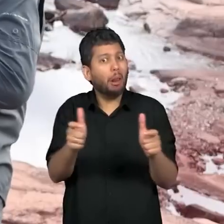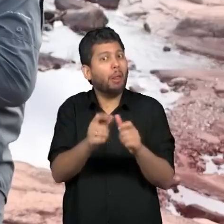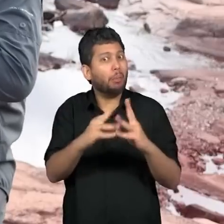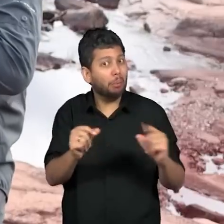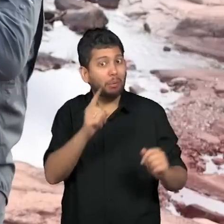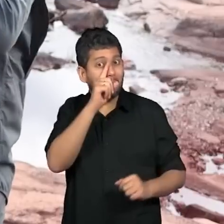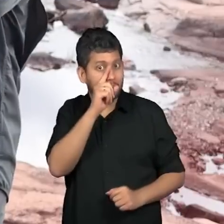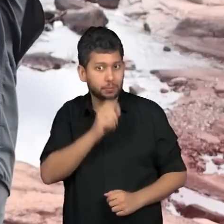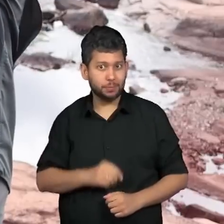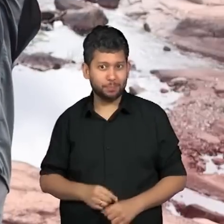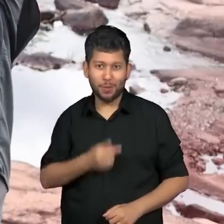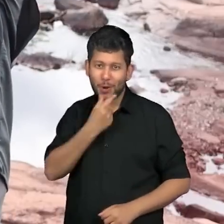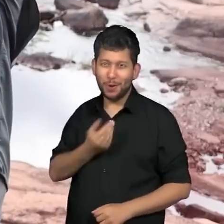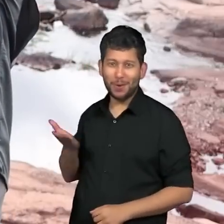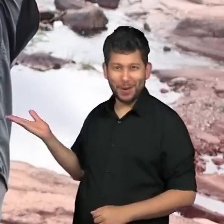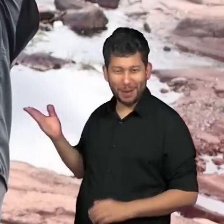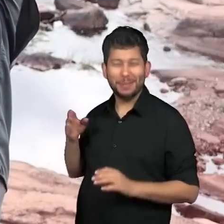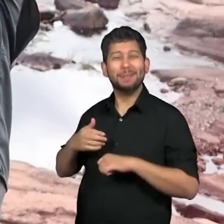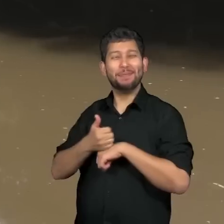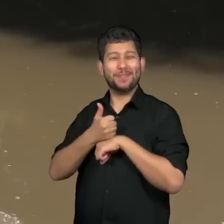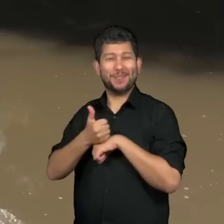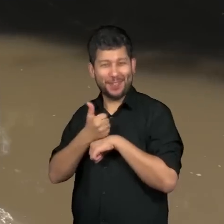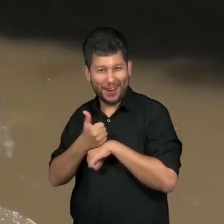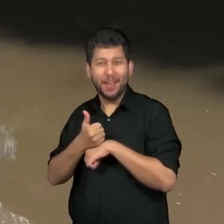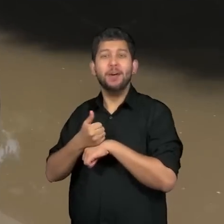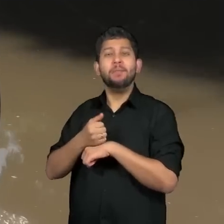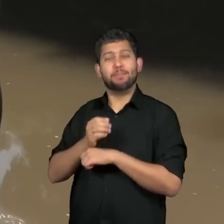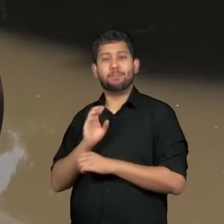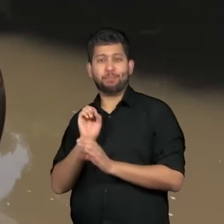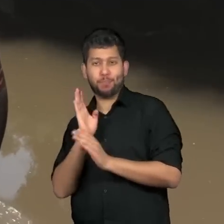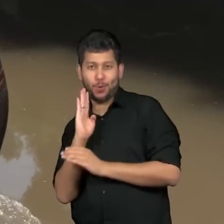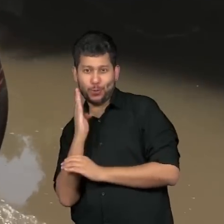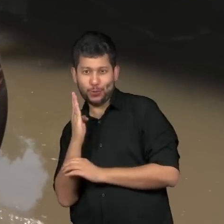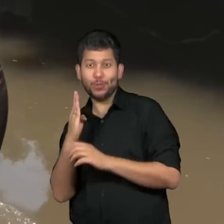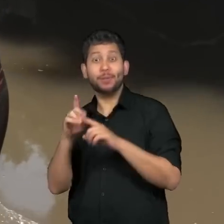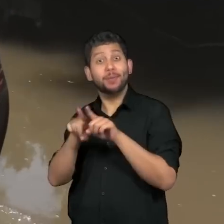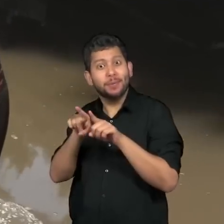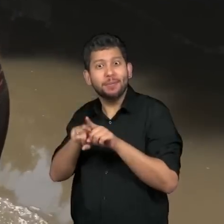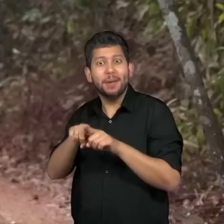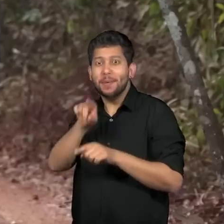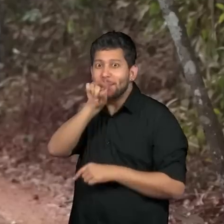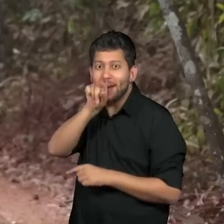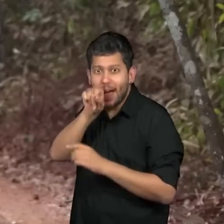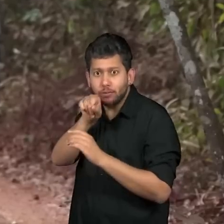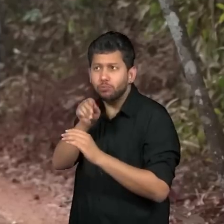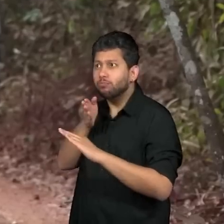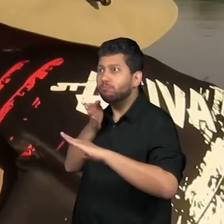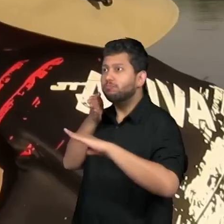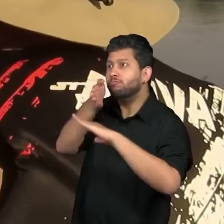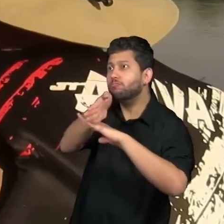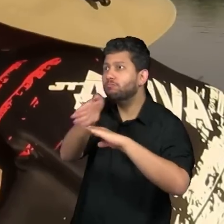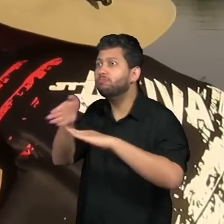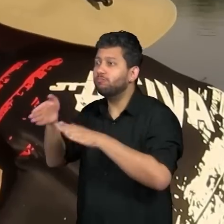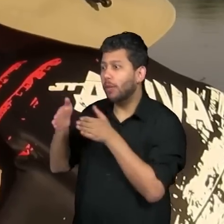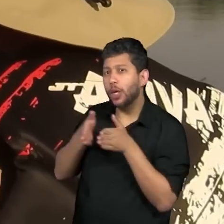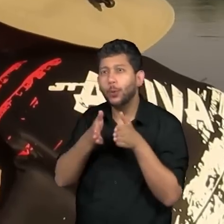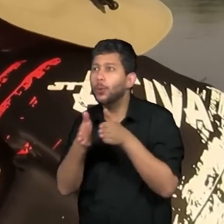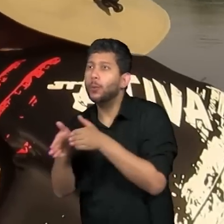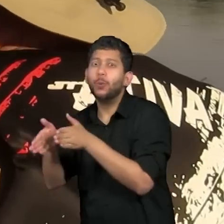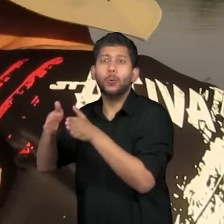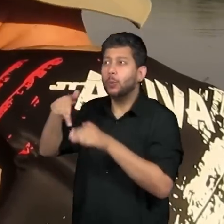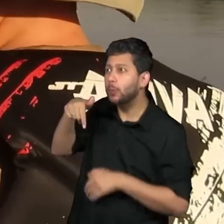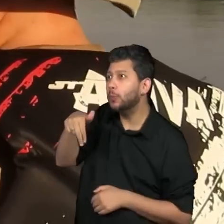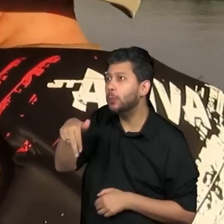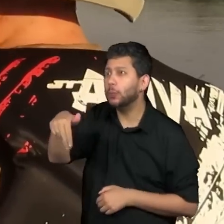o biólogo e ornitólogo William Menck embarcou em uma expedição por trilhas e rios das